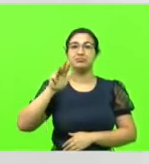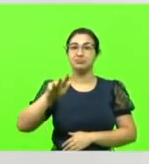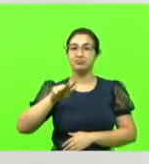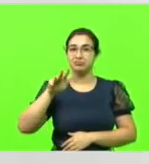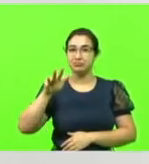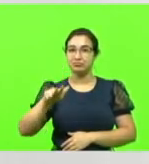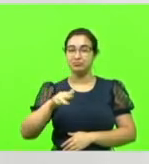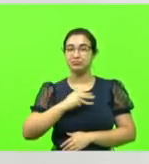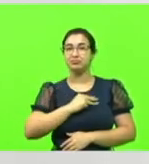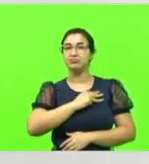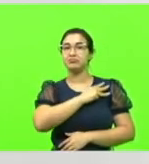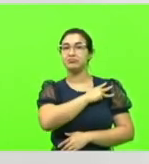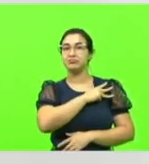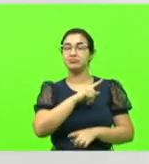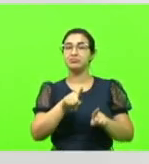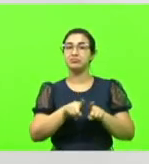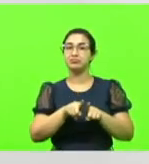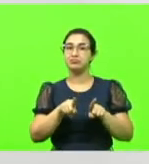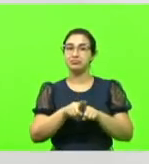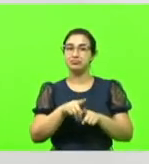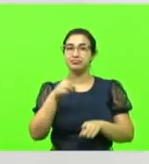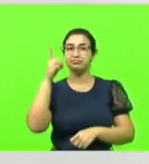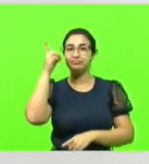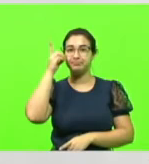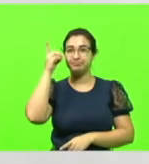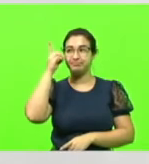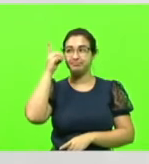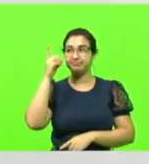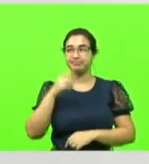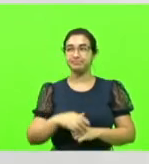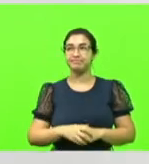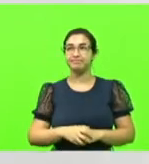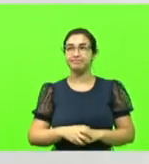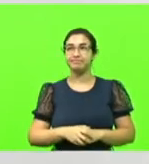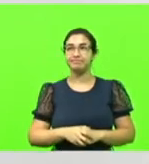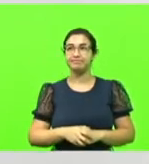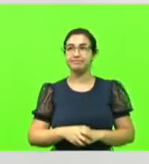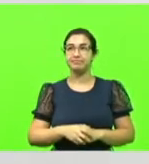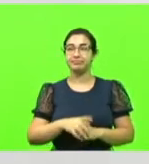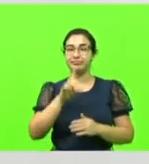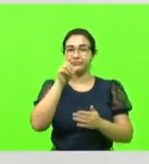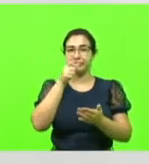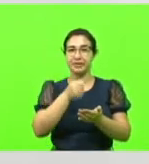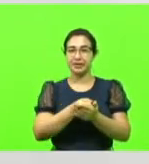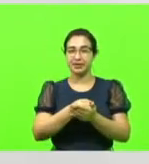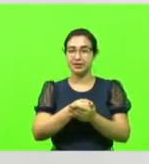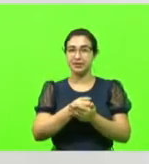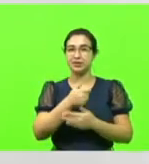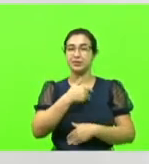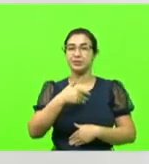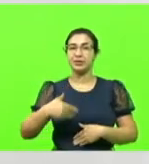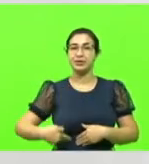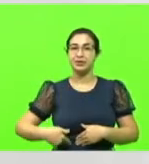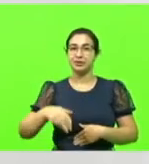A minha fala de hoje é em relação a uma decisão do ministro Barroso,